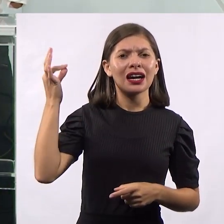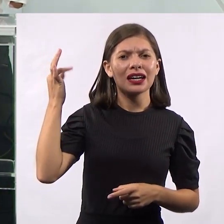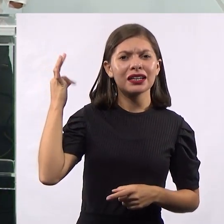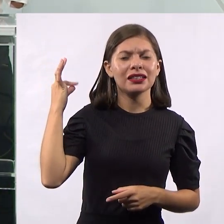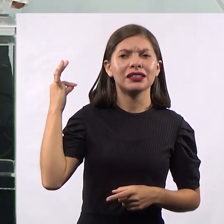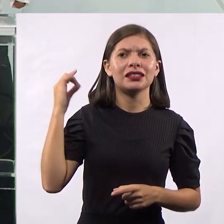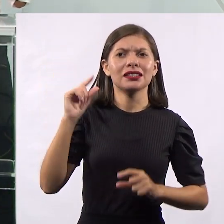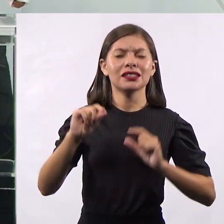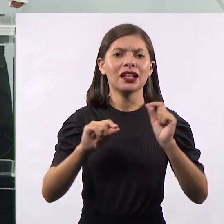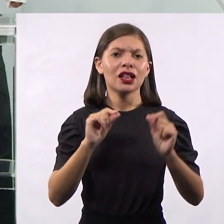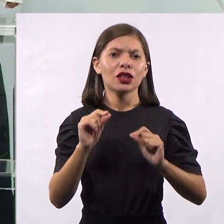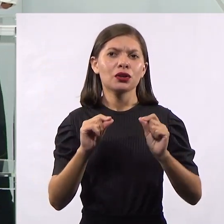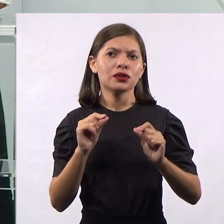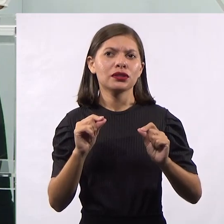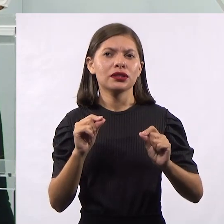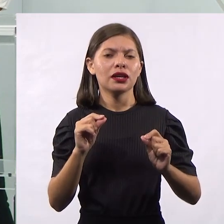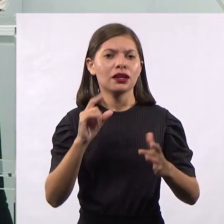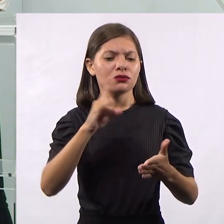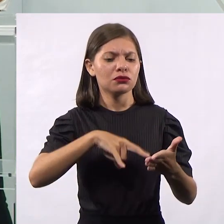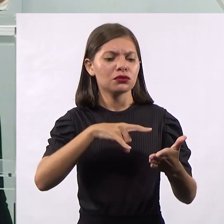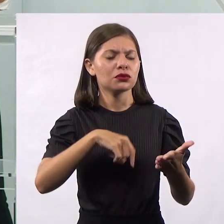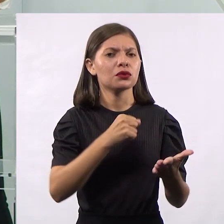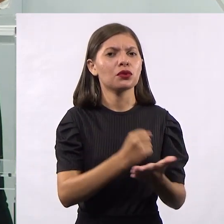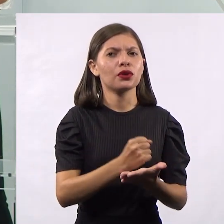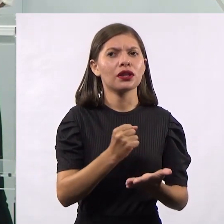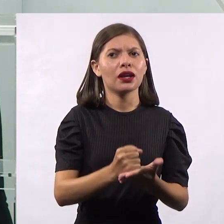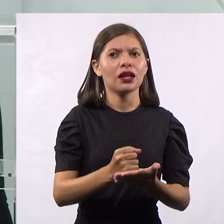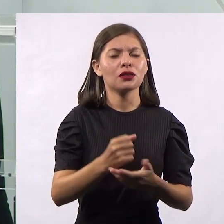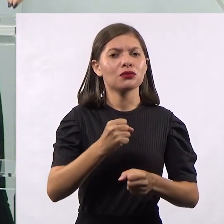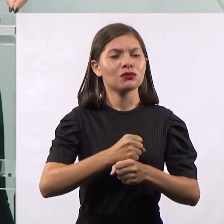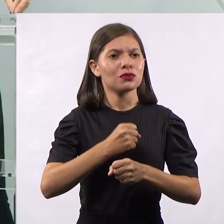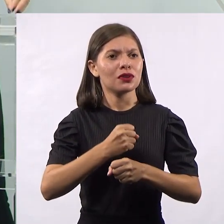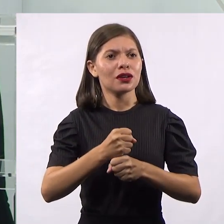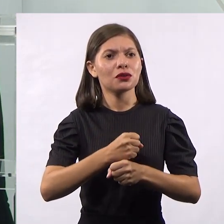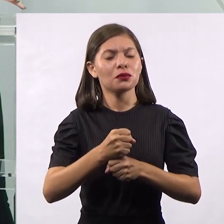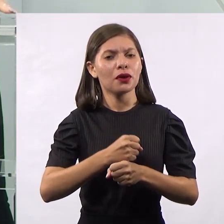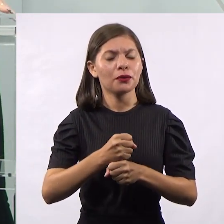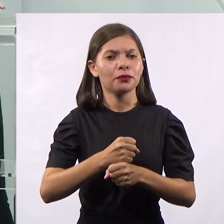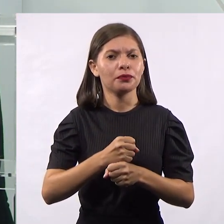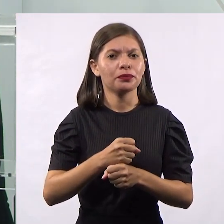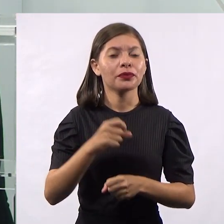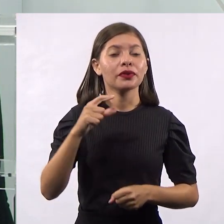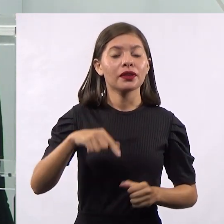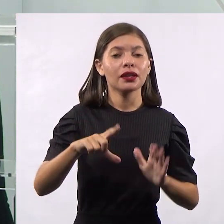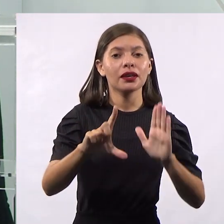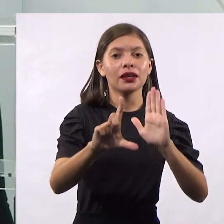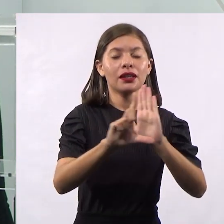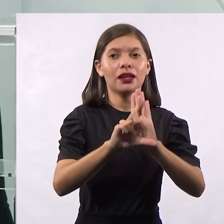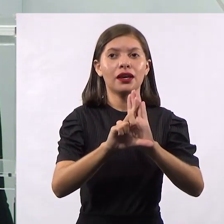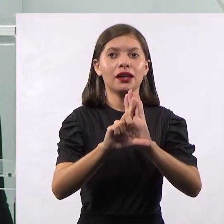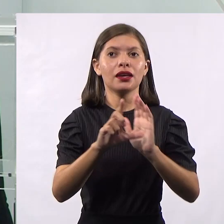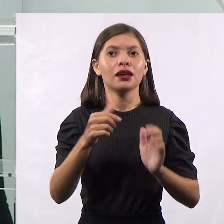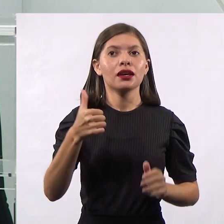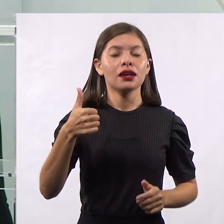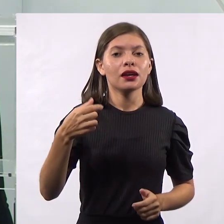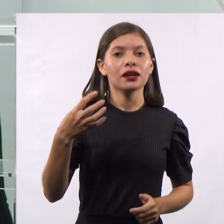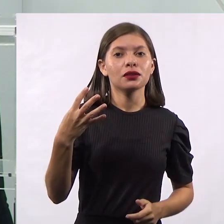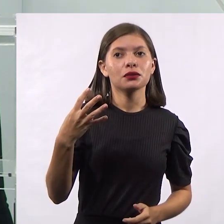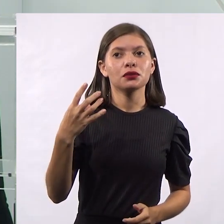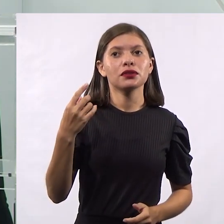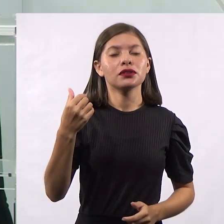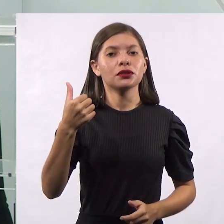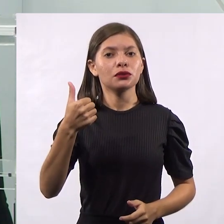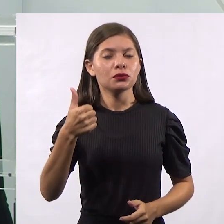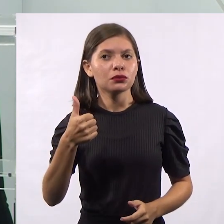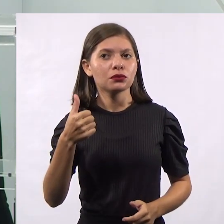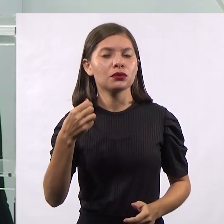conhecido como anualidade dos contratos administrativos. E a Lei 14133 flexibilizou esse